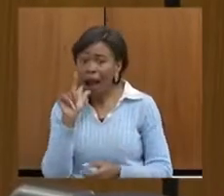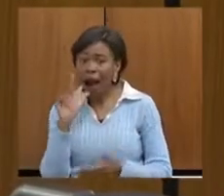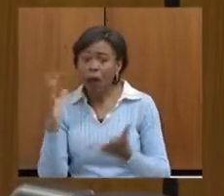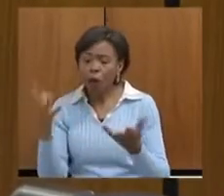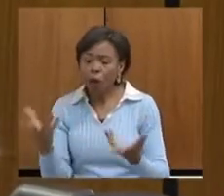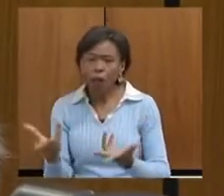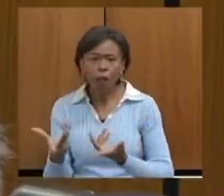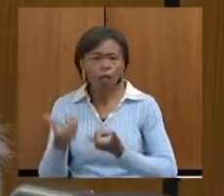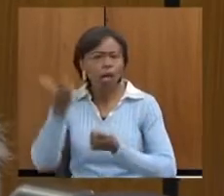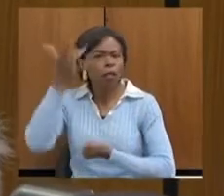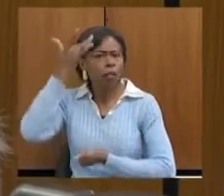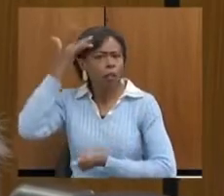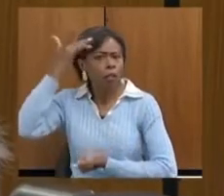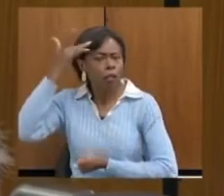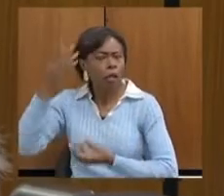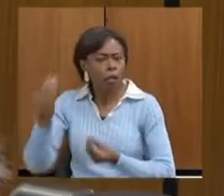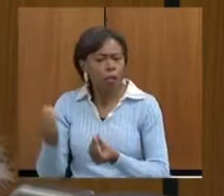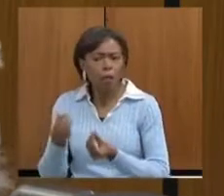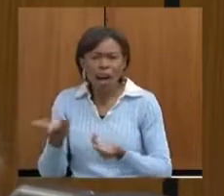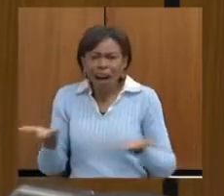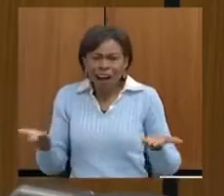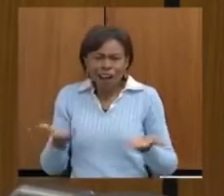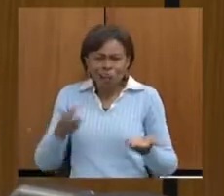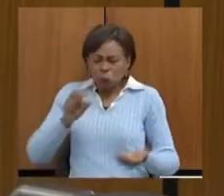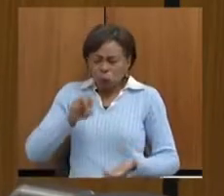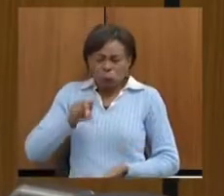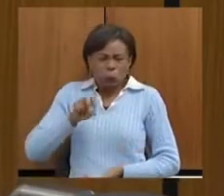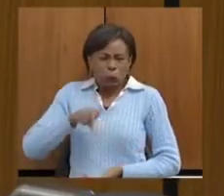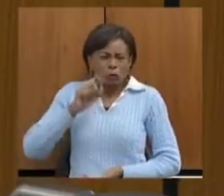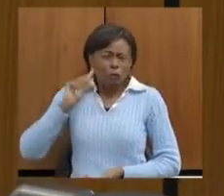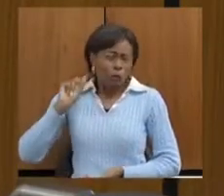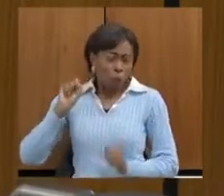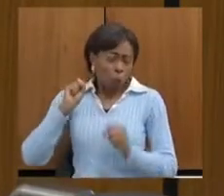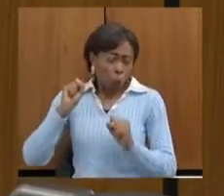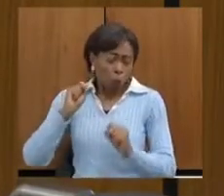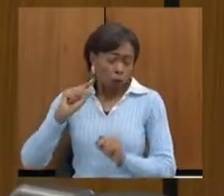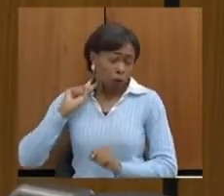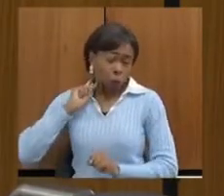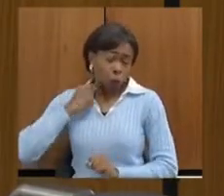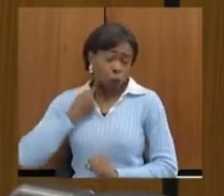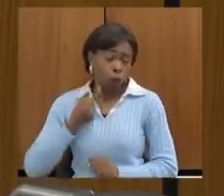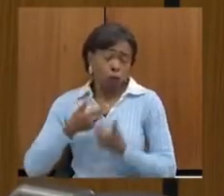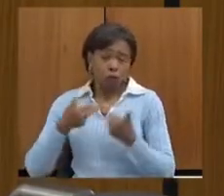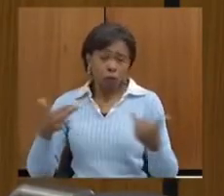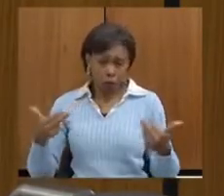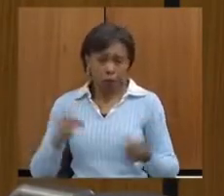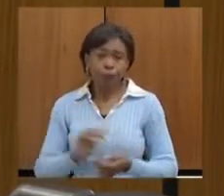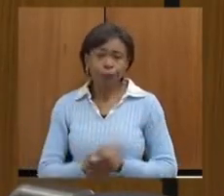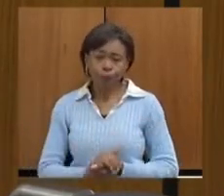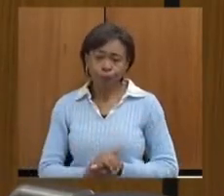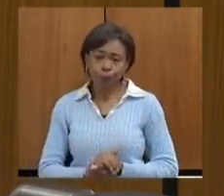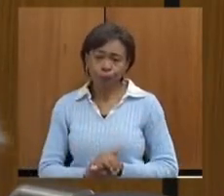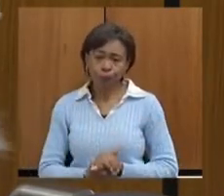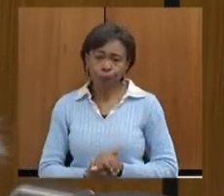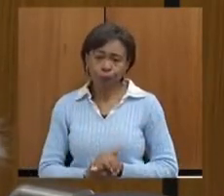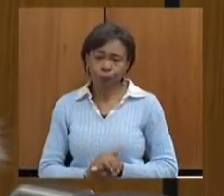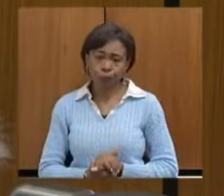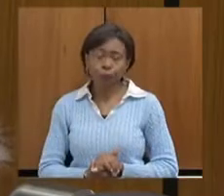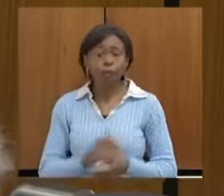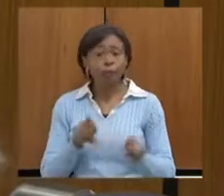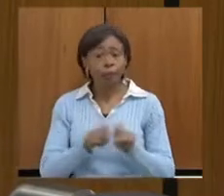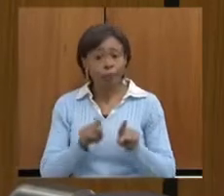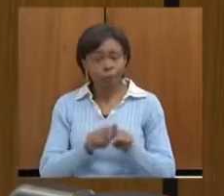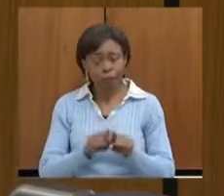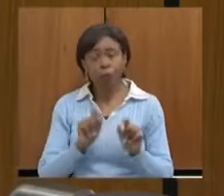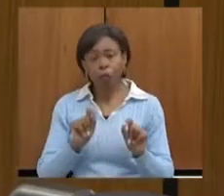de onde tá vindo com muito produtos fortes e outra coisa é agora falando do não-reconhecimento